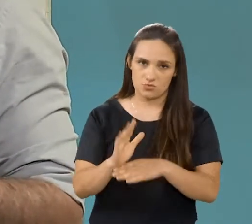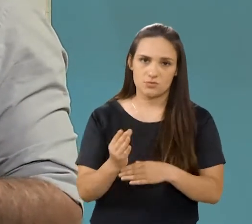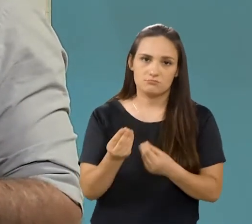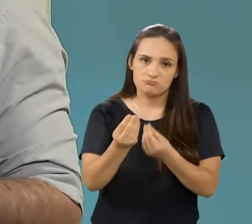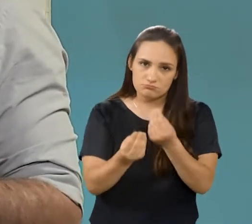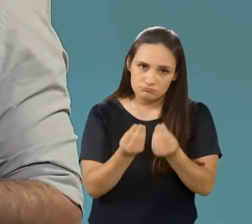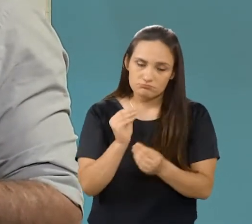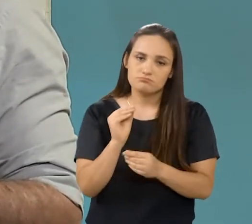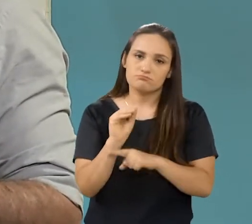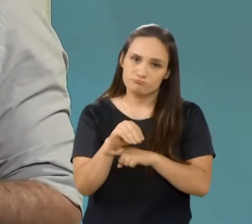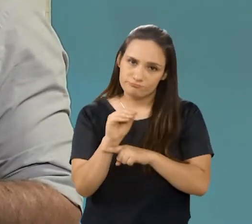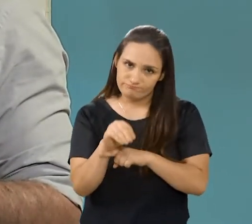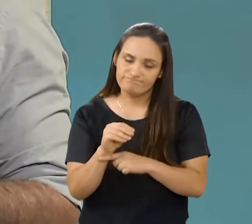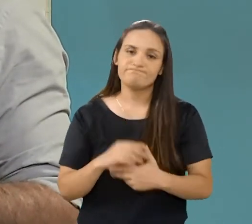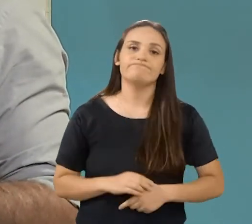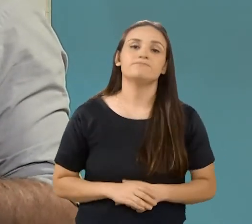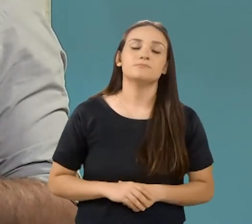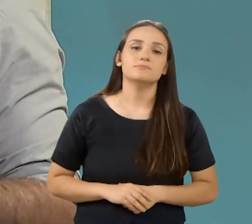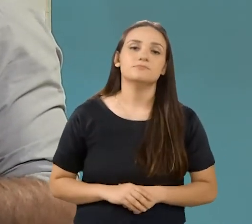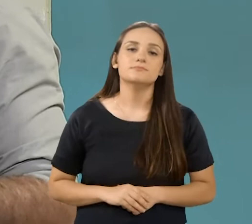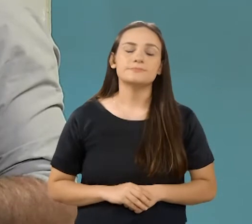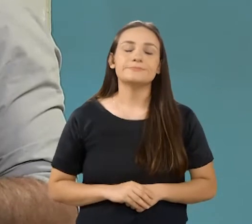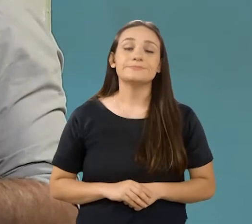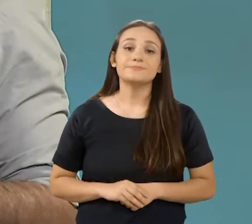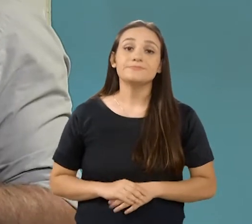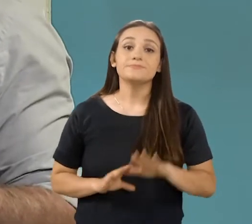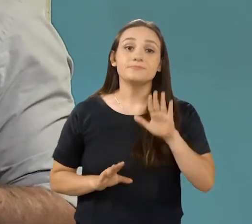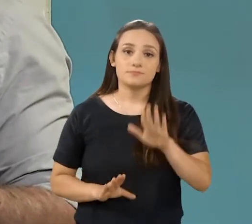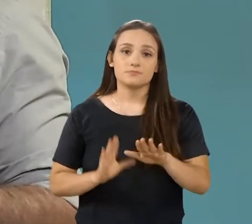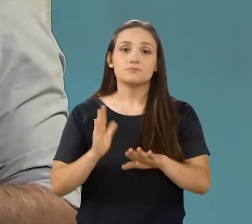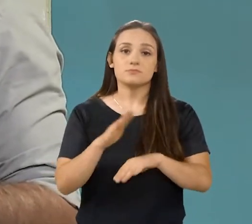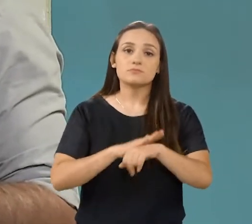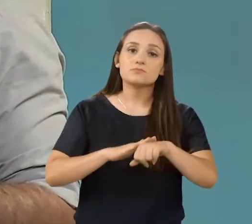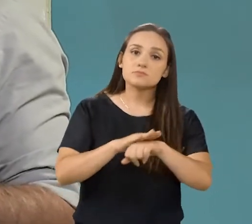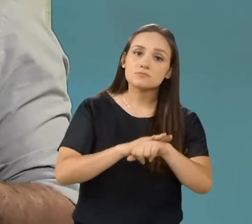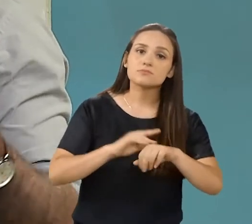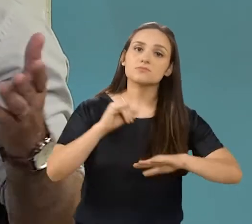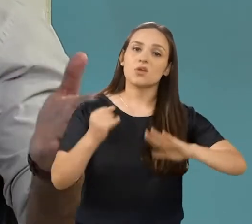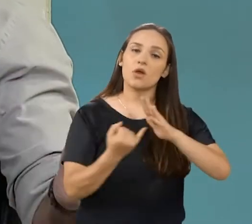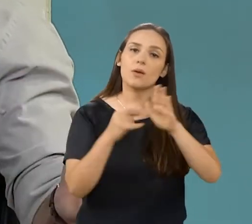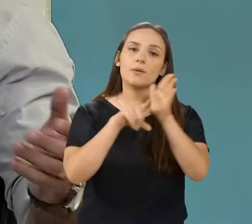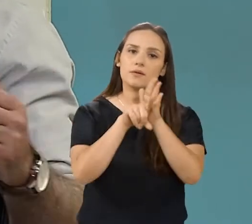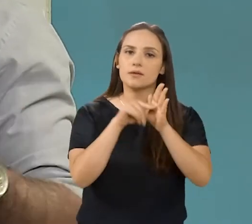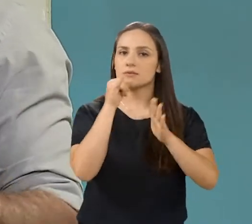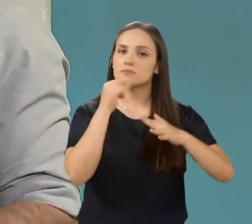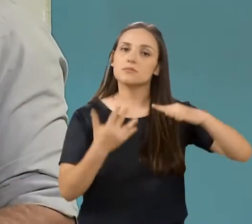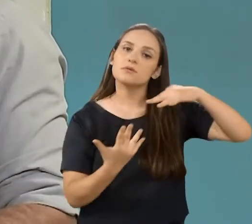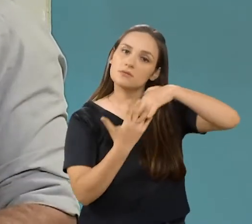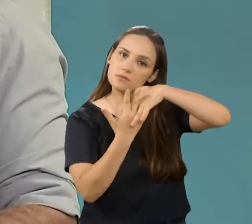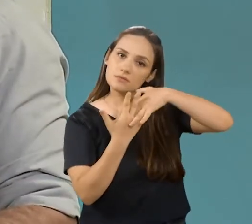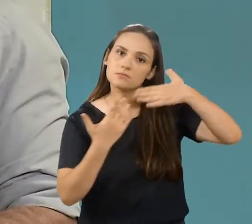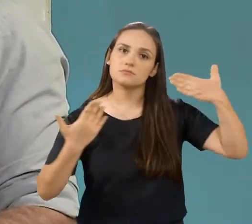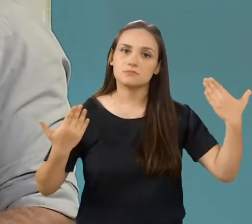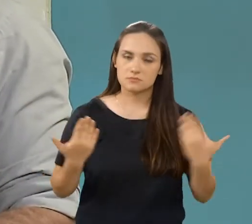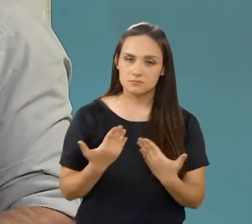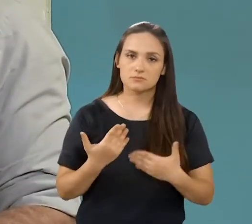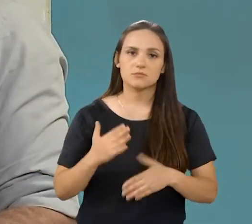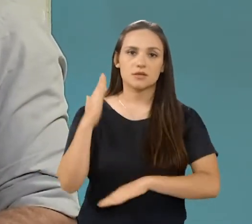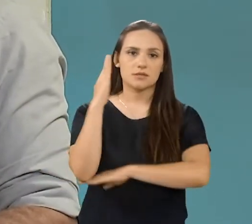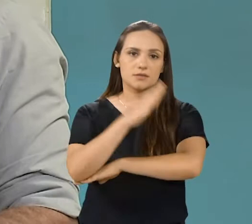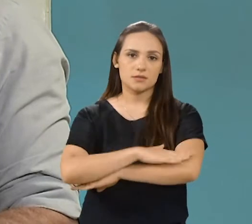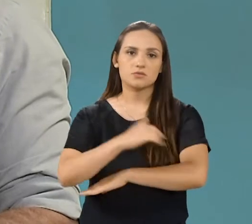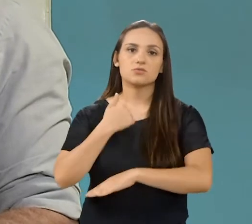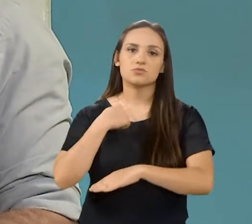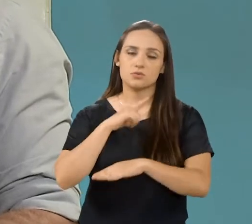outra frente, assim, nós vamos conversar com as instituições de pesquisa, a Universidade Federal. Agora, inclusive, nessa tarde, a gente tem